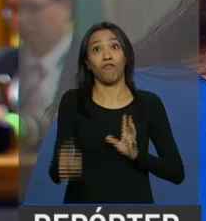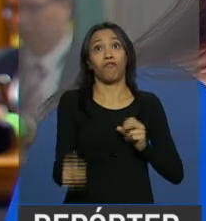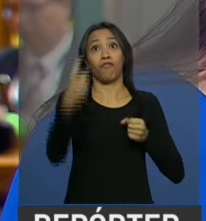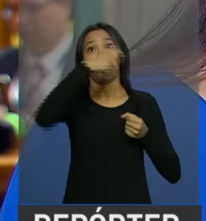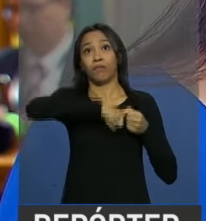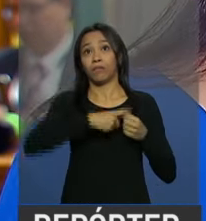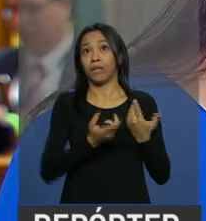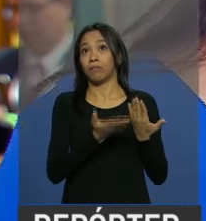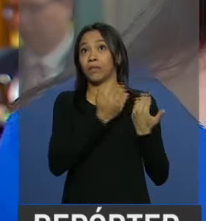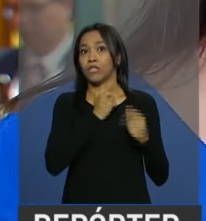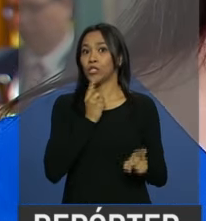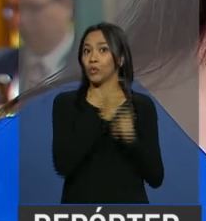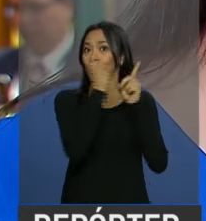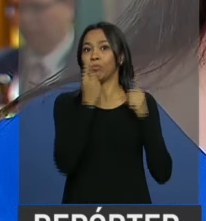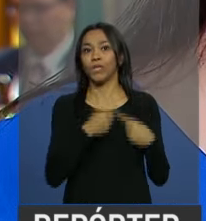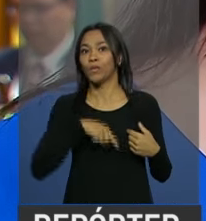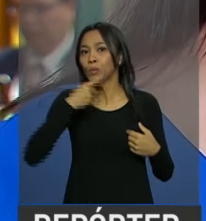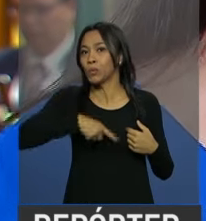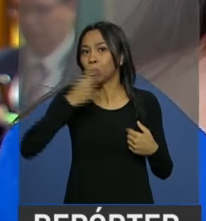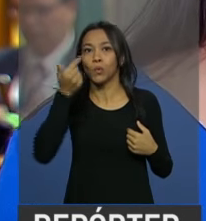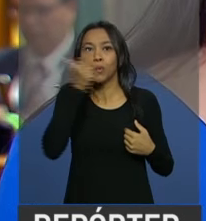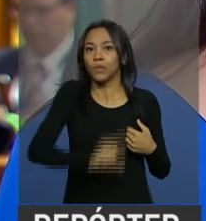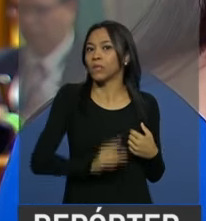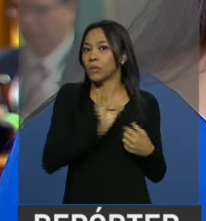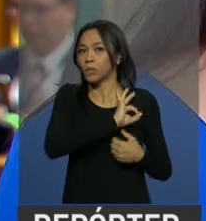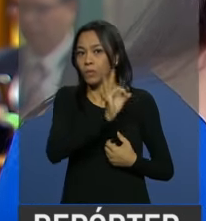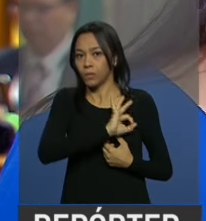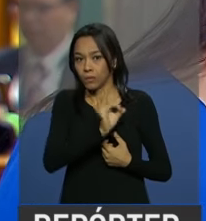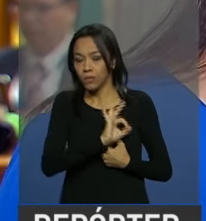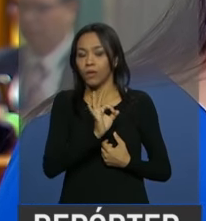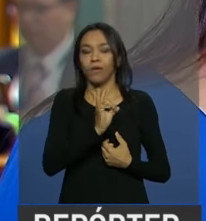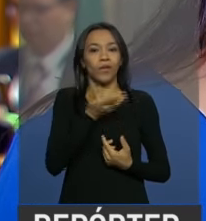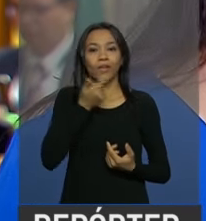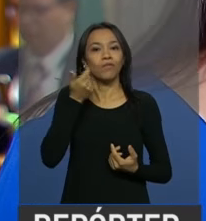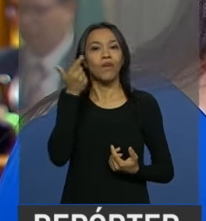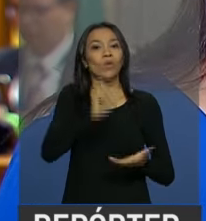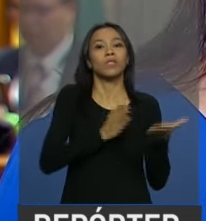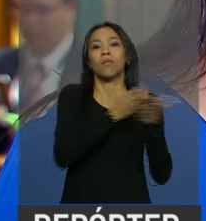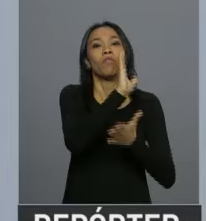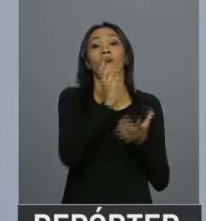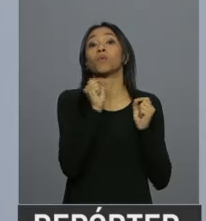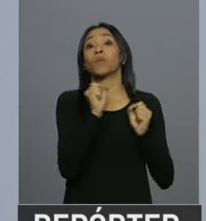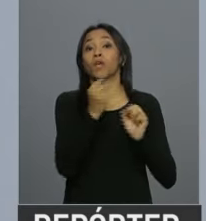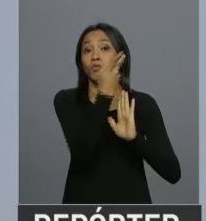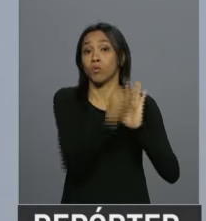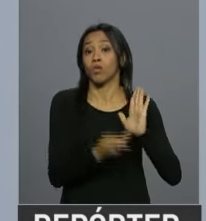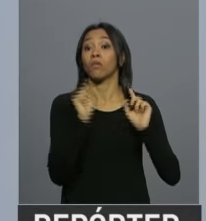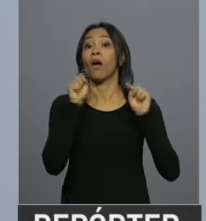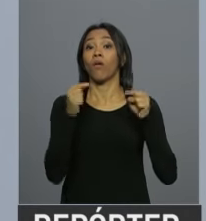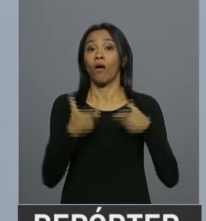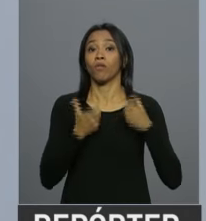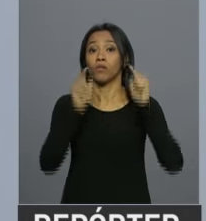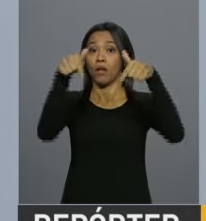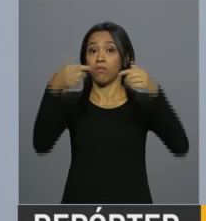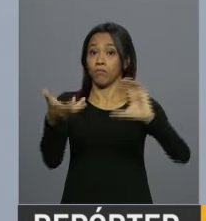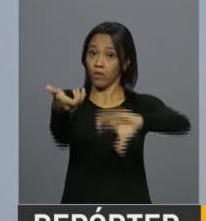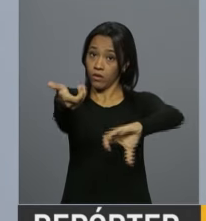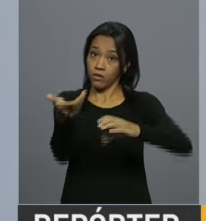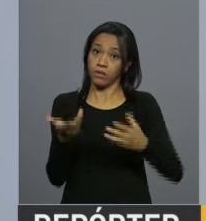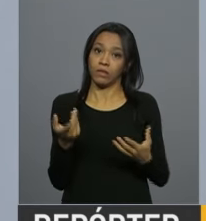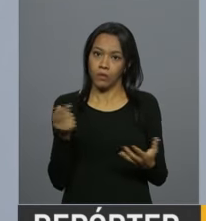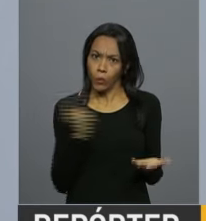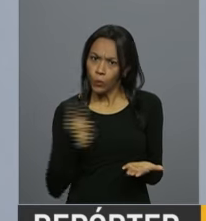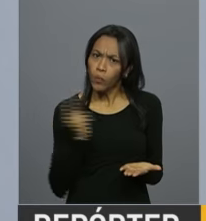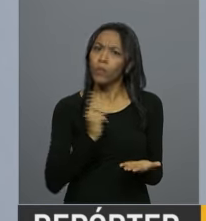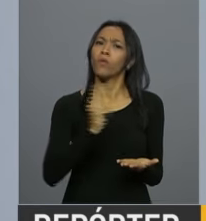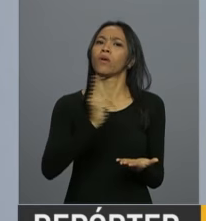atrás, descobrir que não foram suficientes ou que não sejam aprovadas pelo Congresso. De um lado, sim, vamos com pressa,